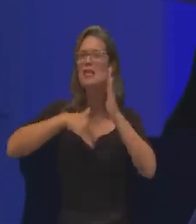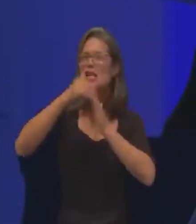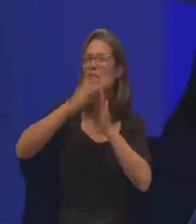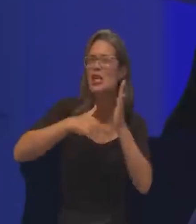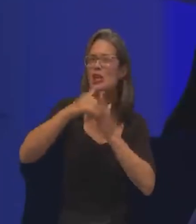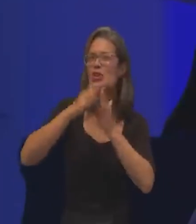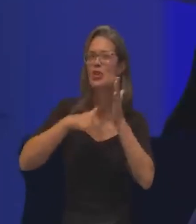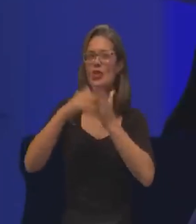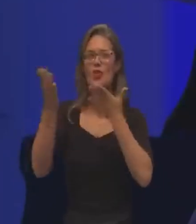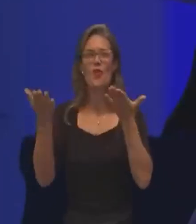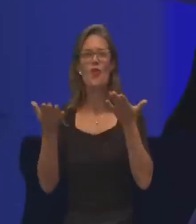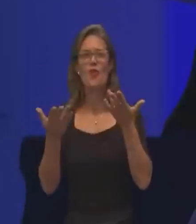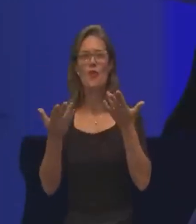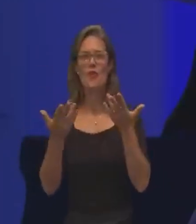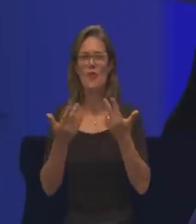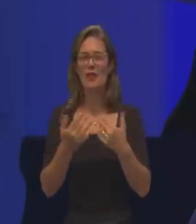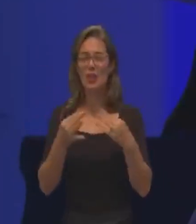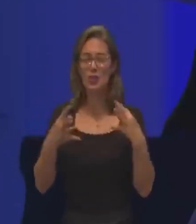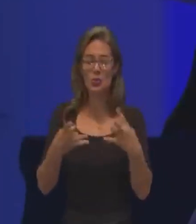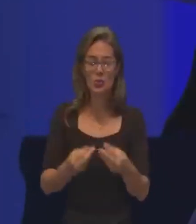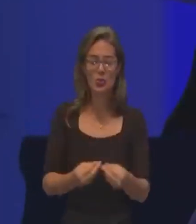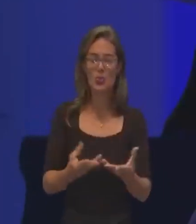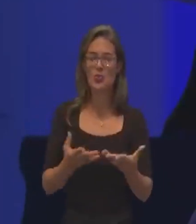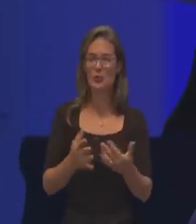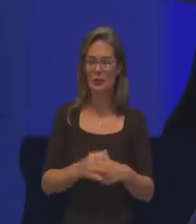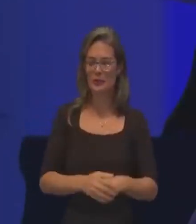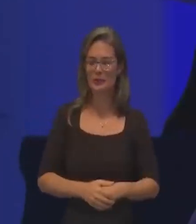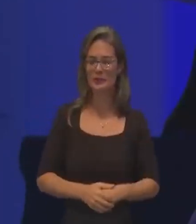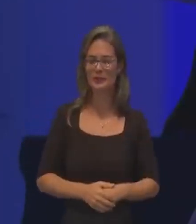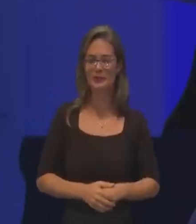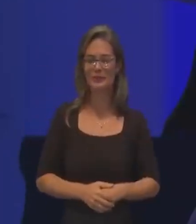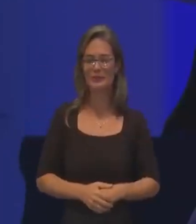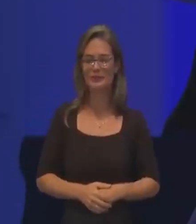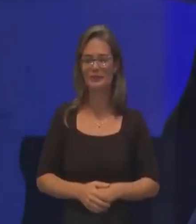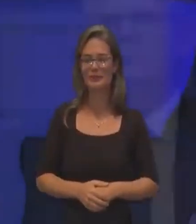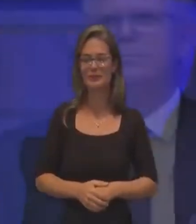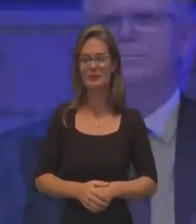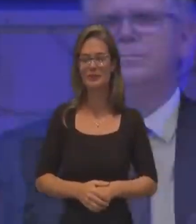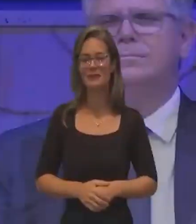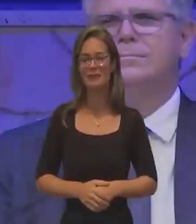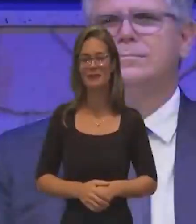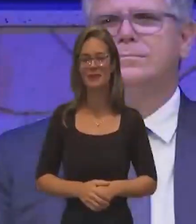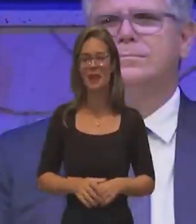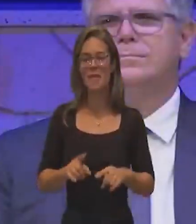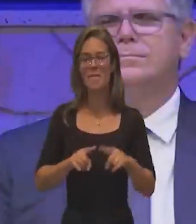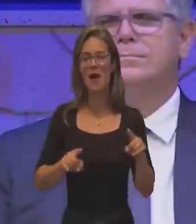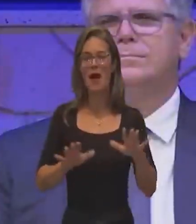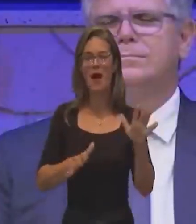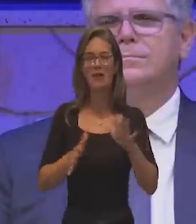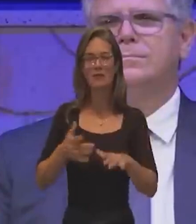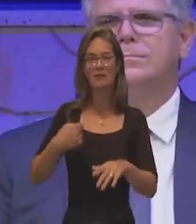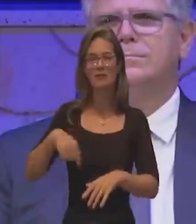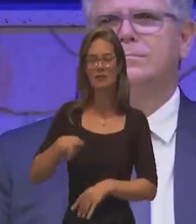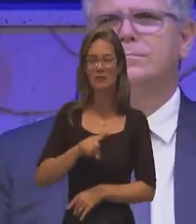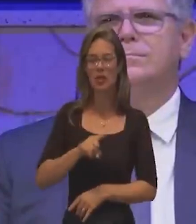Você conhece alguém assim? Mas quantas vezes a gente passa por uma região ou outra, a gente